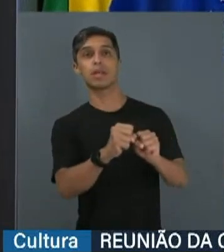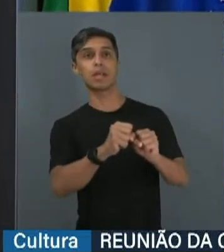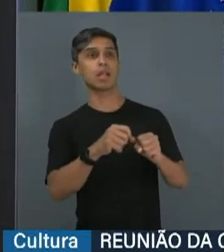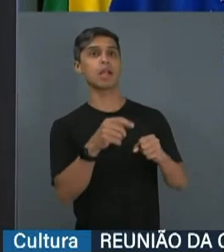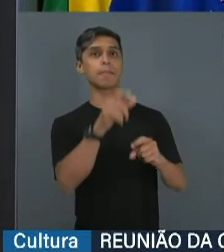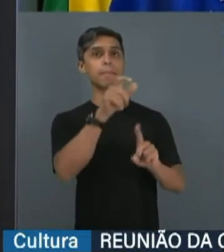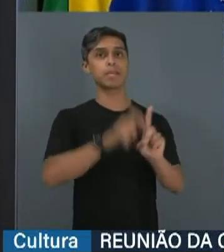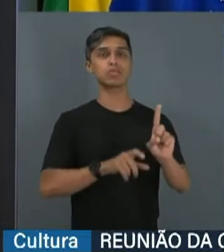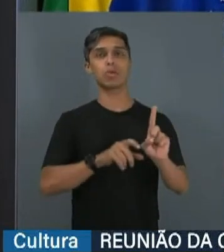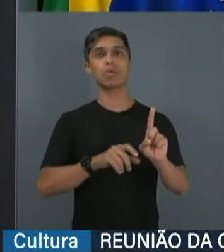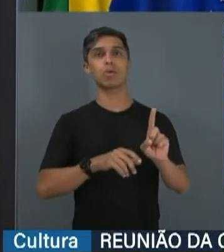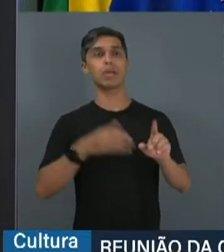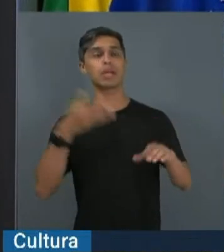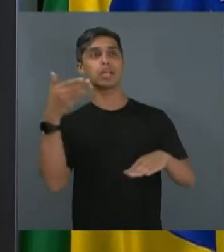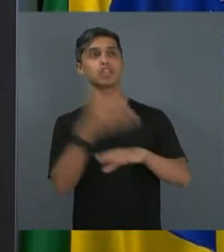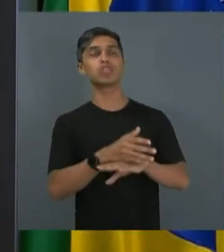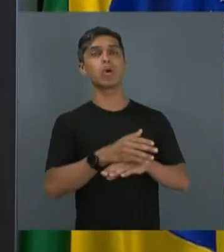arma,